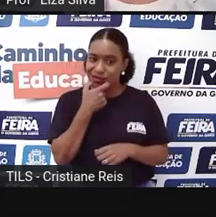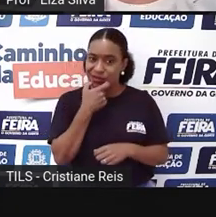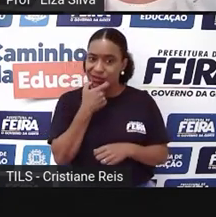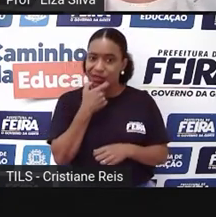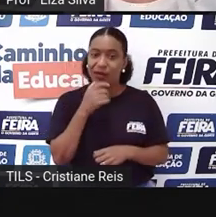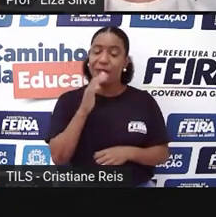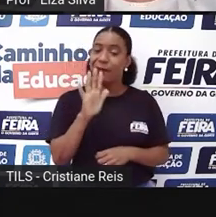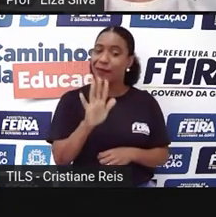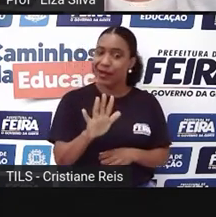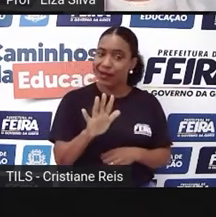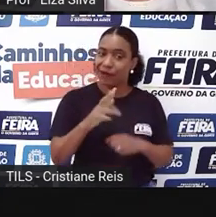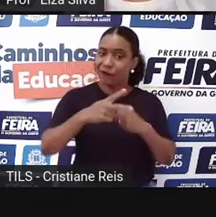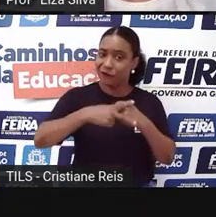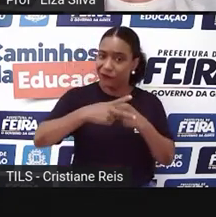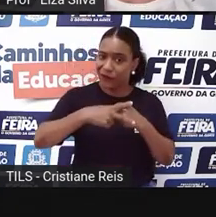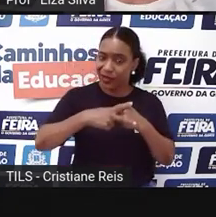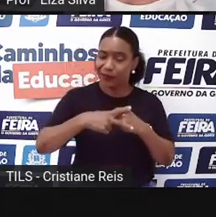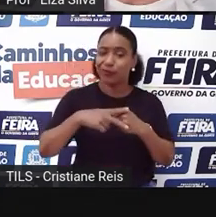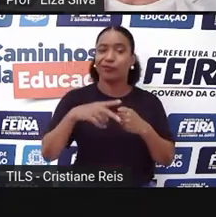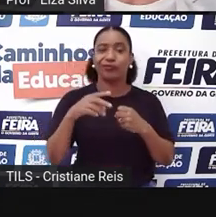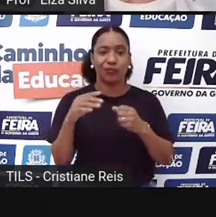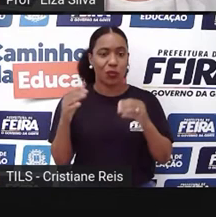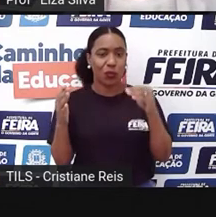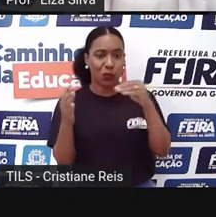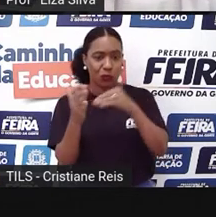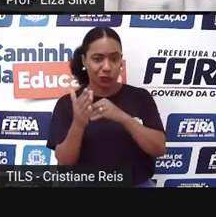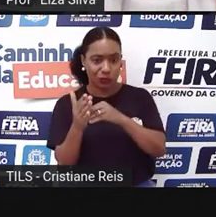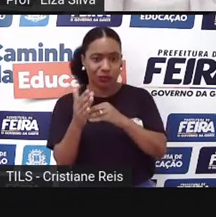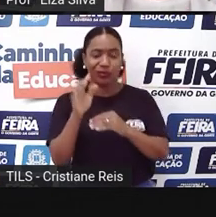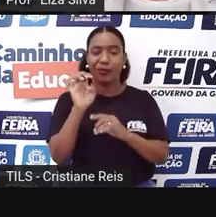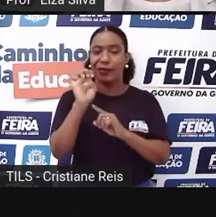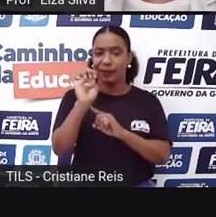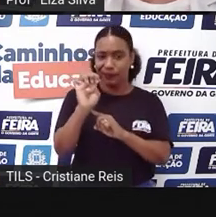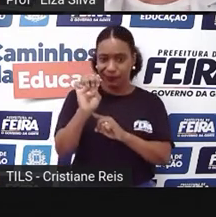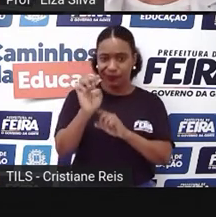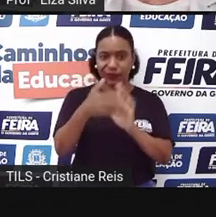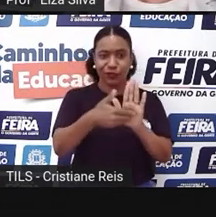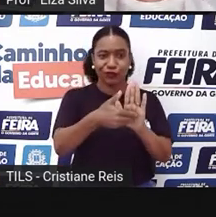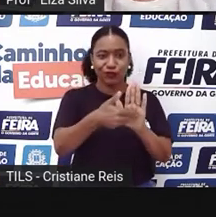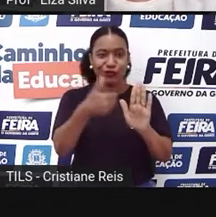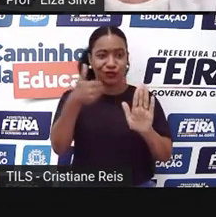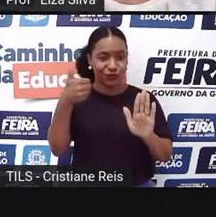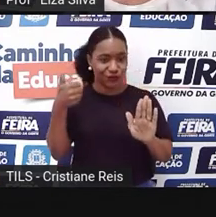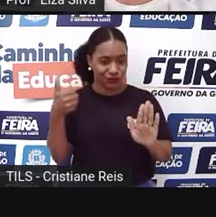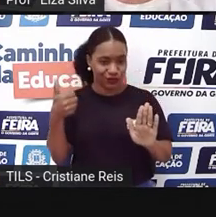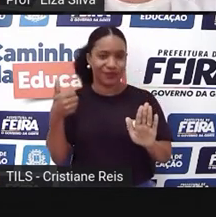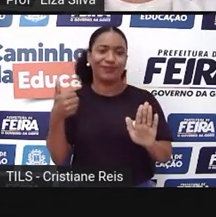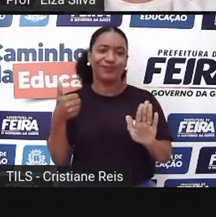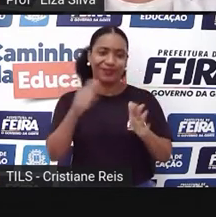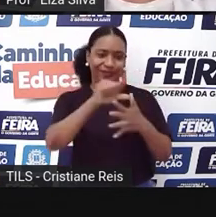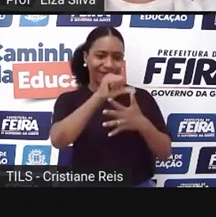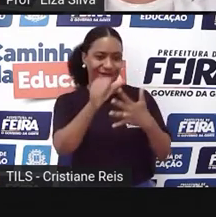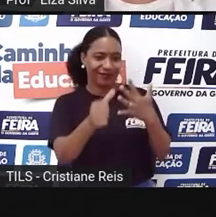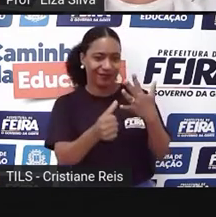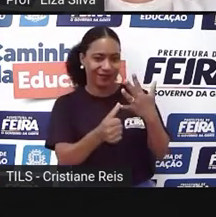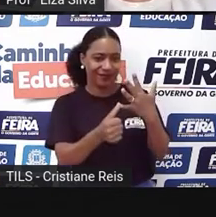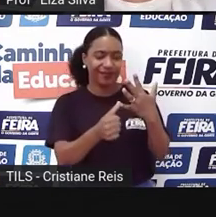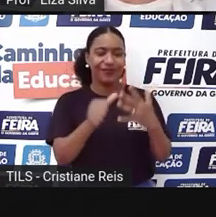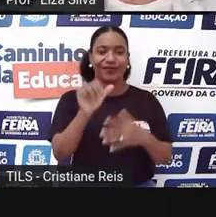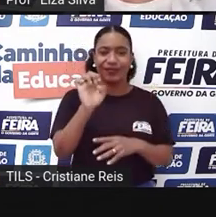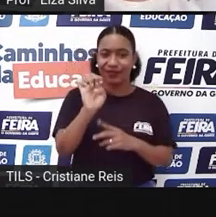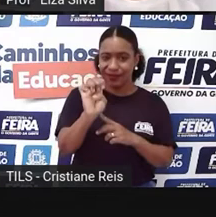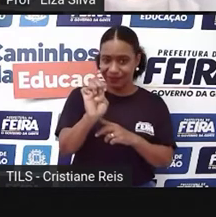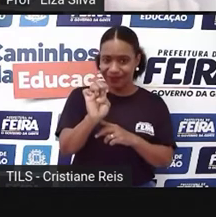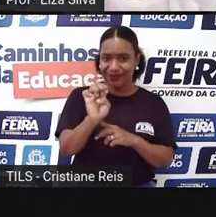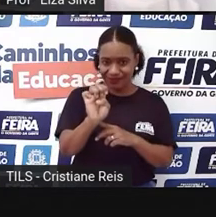o verbo terminar com a vogal E, você vai retirar a vogal, logo depois acrescentar o ing,